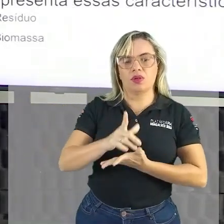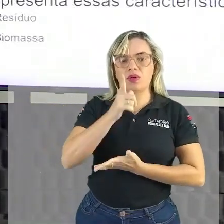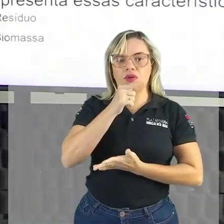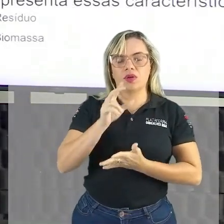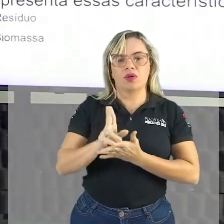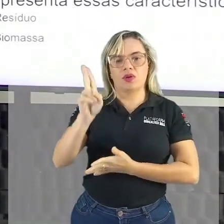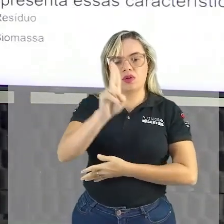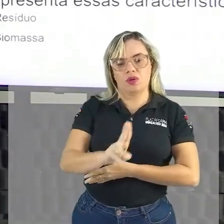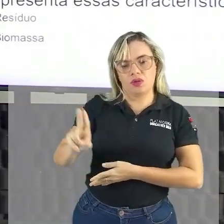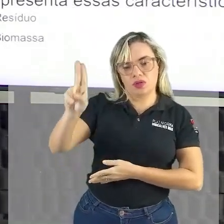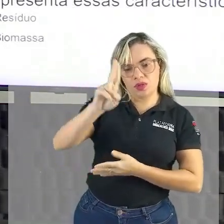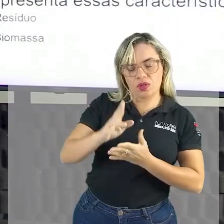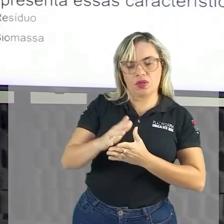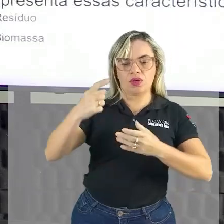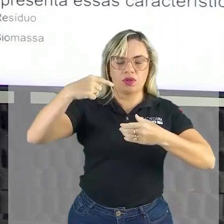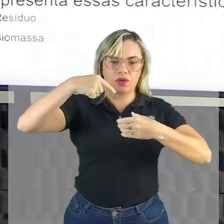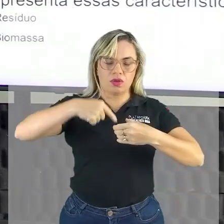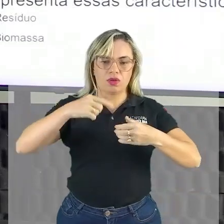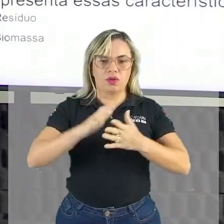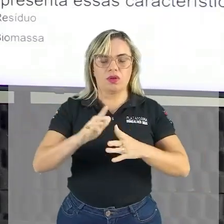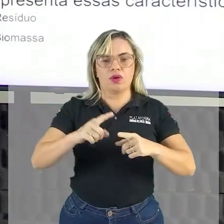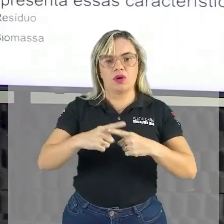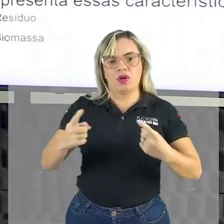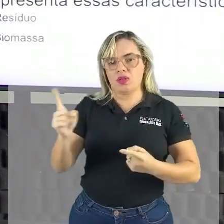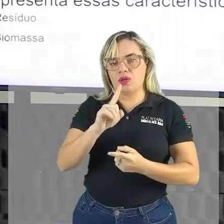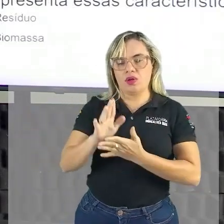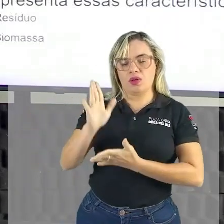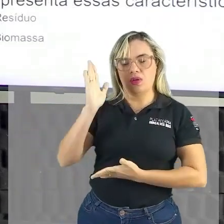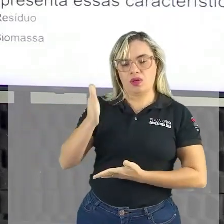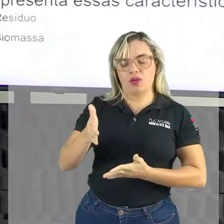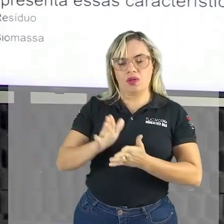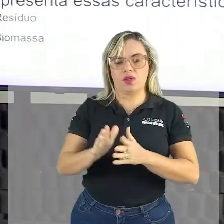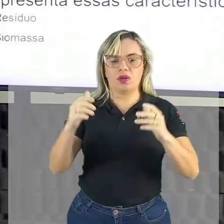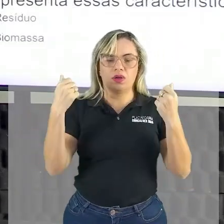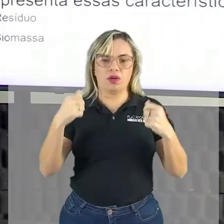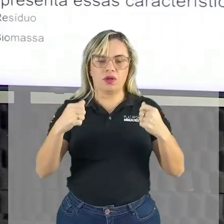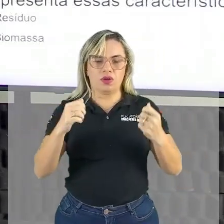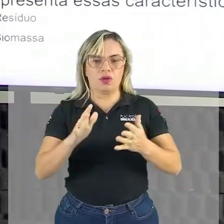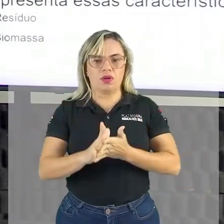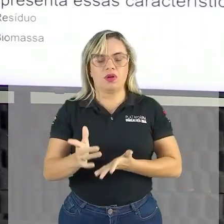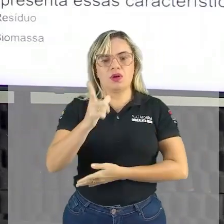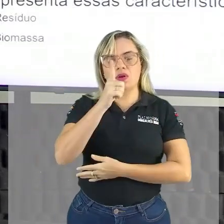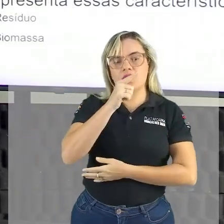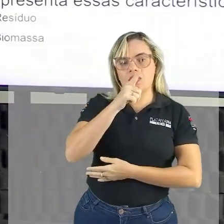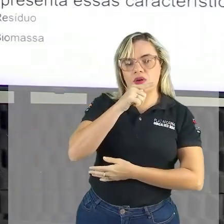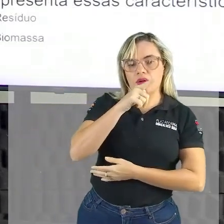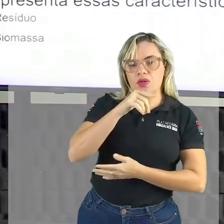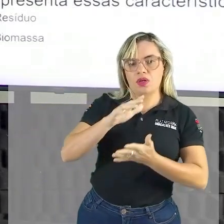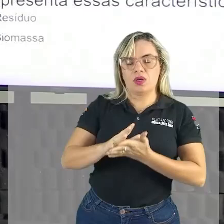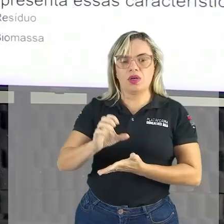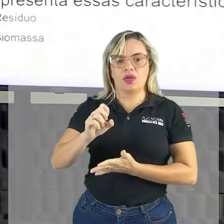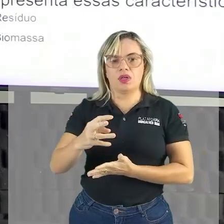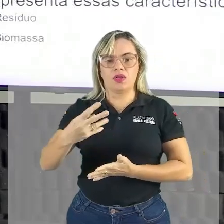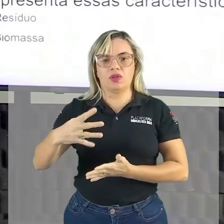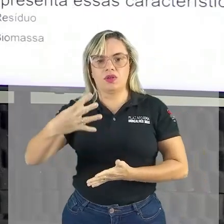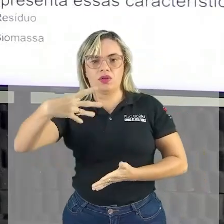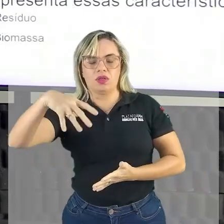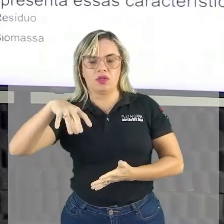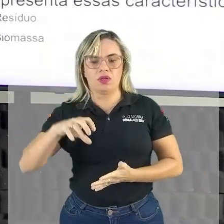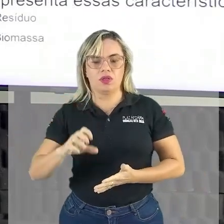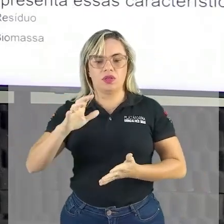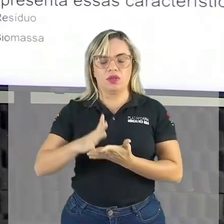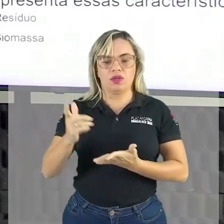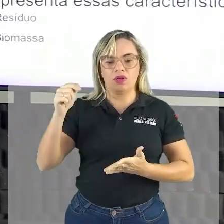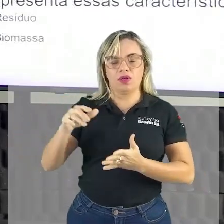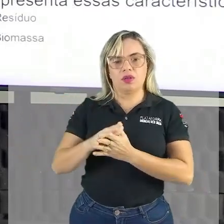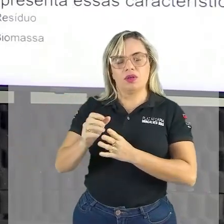como combustível, mas não diretamente. Eu preciso pegar a água, eletrolizar ela, gerar